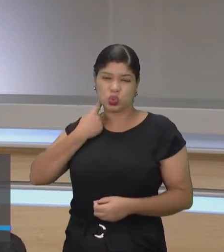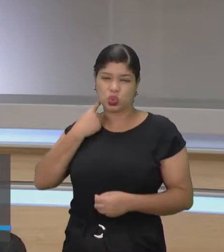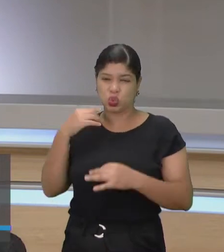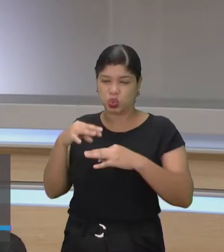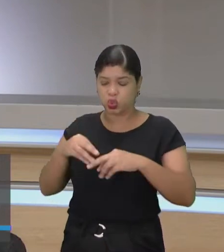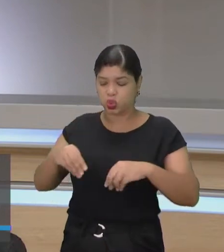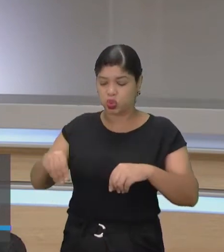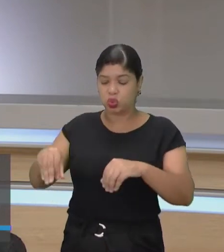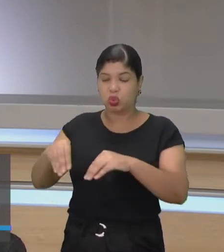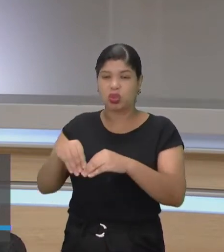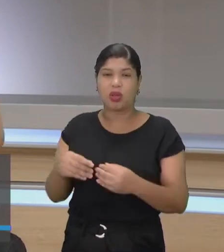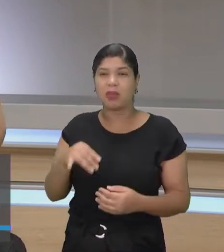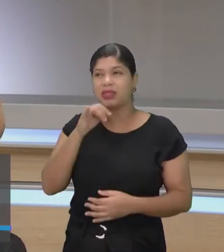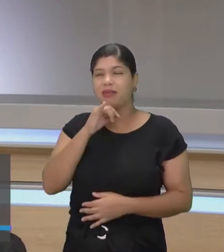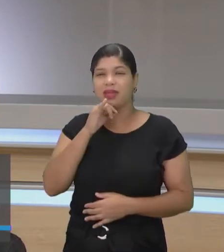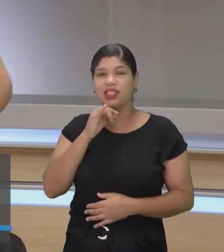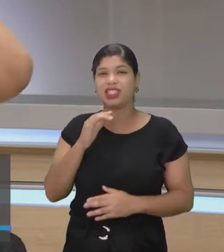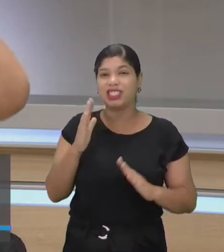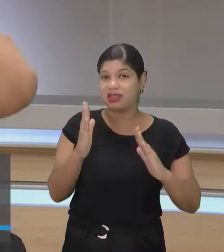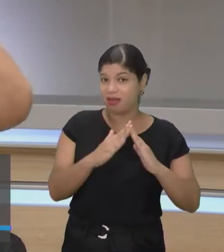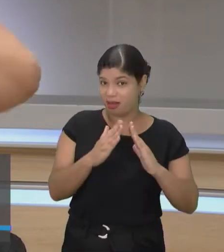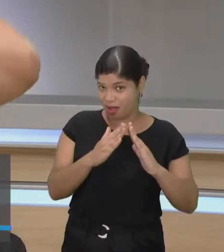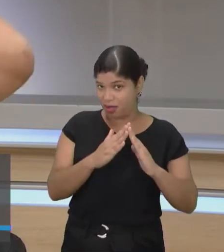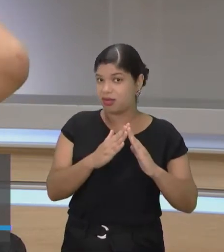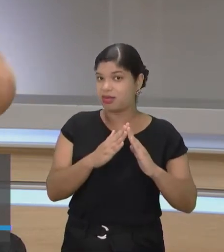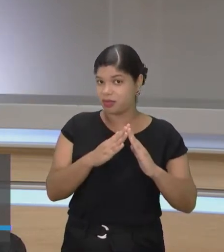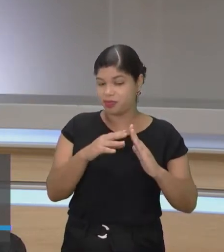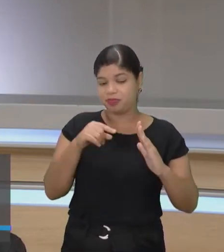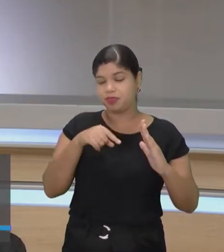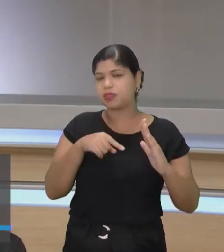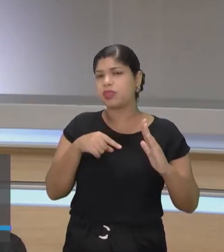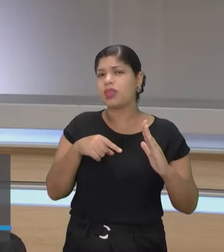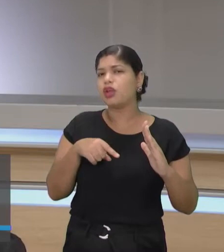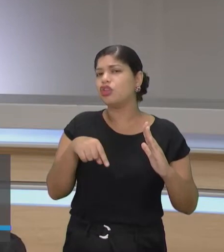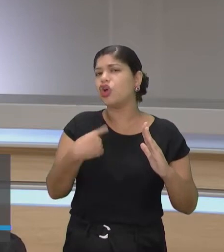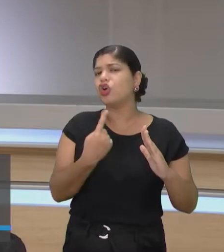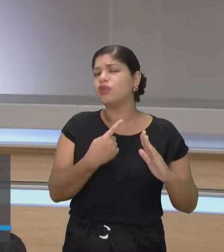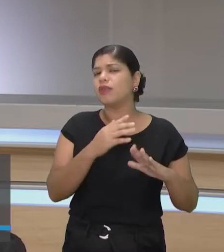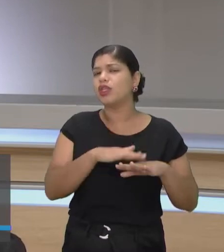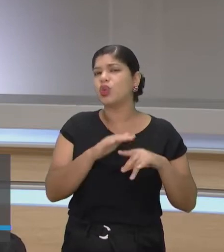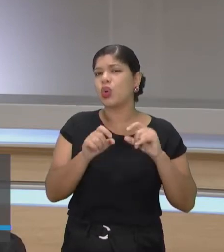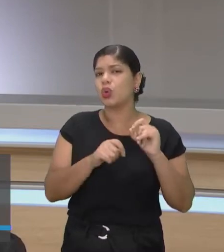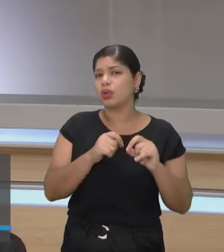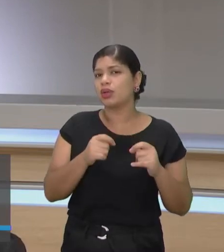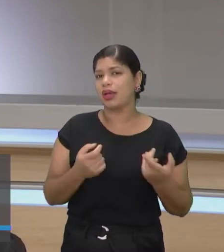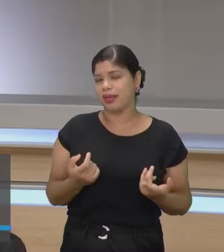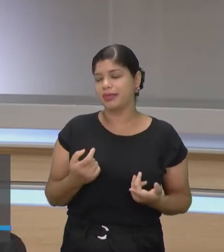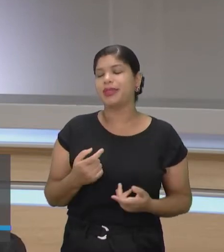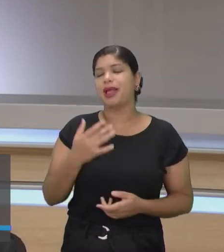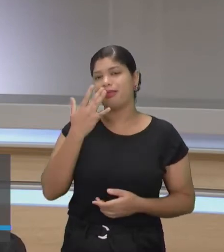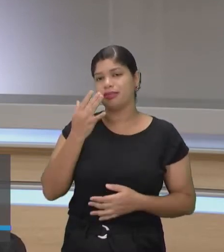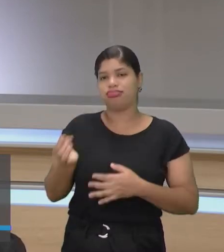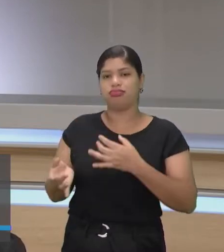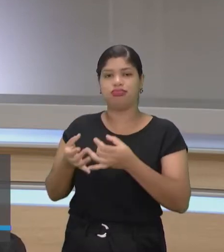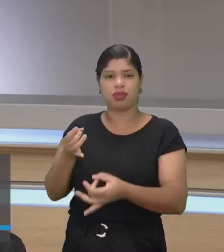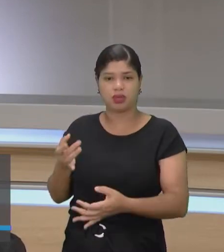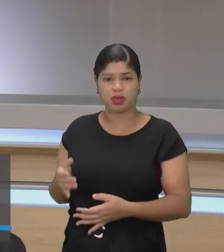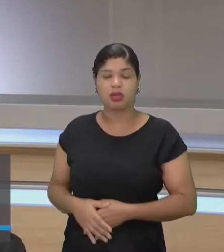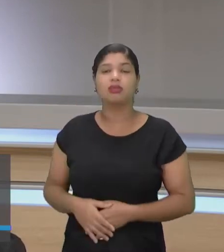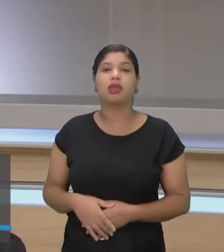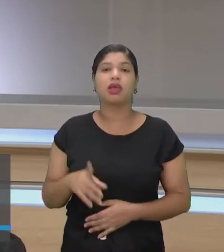lixo domiciliar, então ela vai falar do lixo das nossas casas, do que a gente produz enquanto pessoa física, e ela passou a